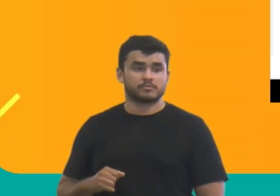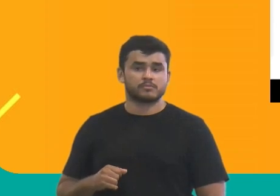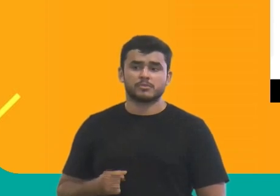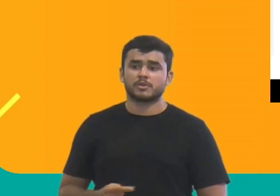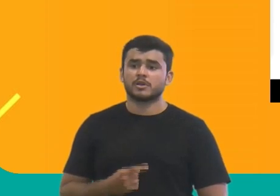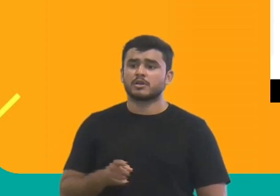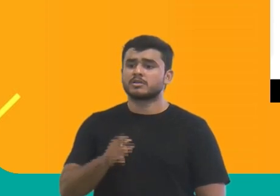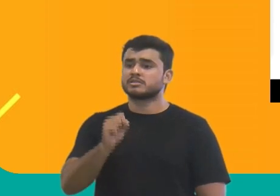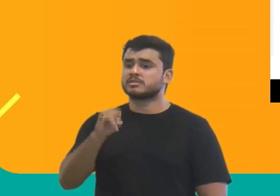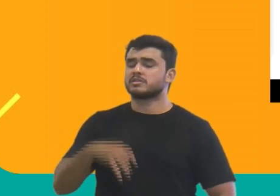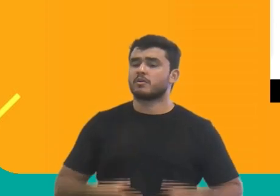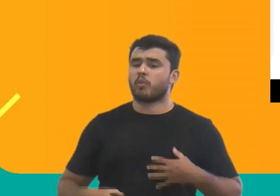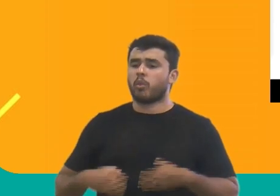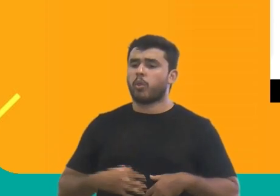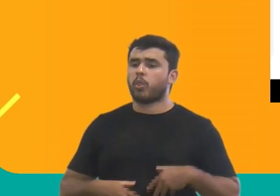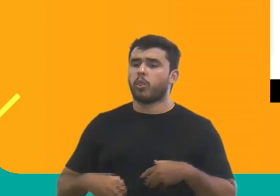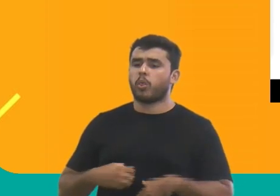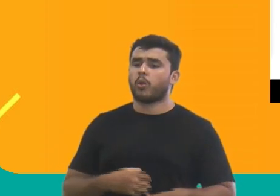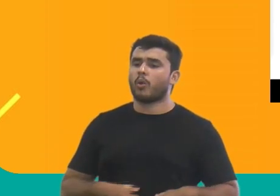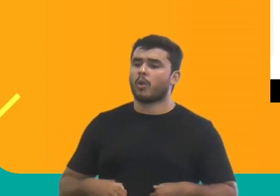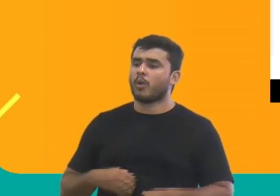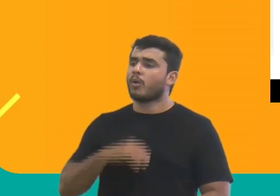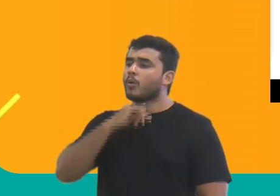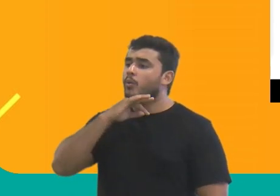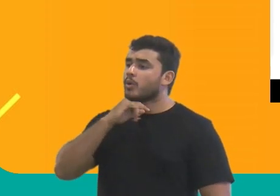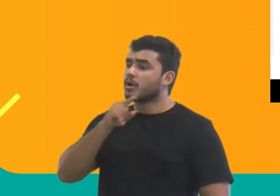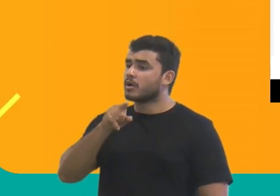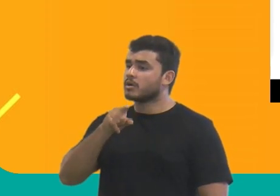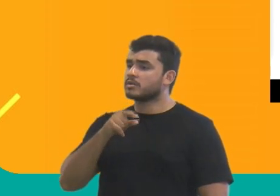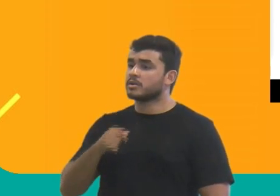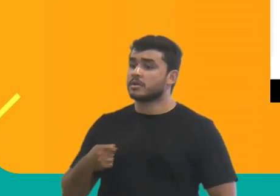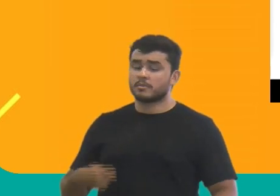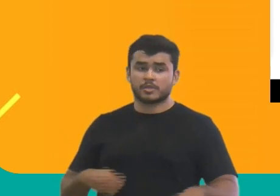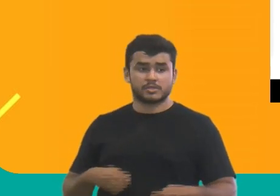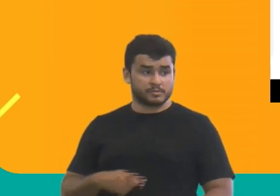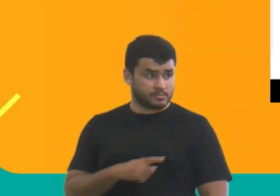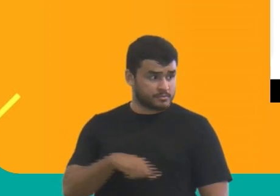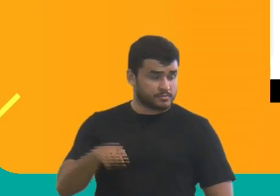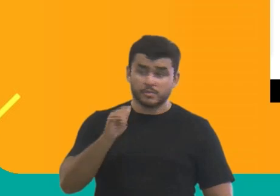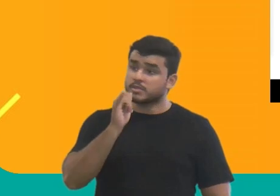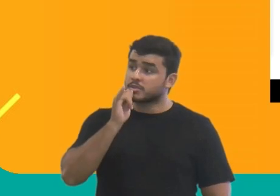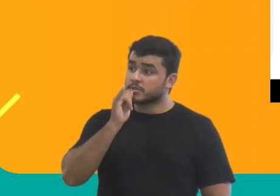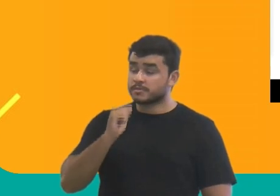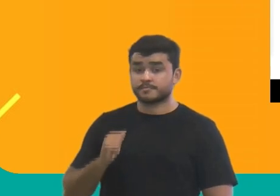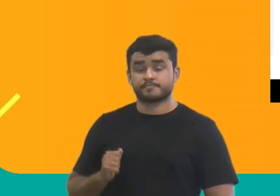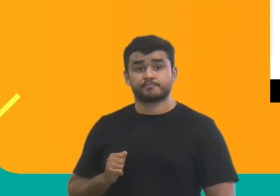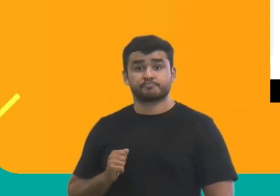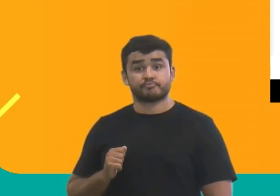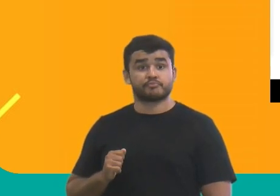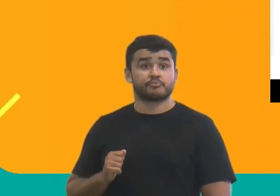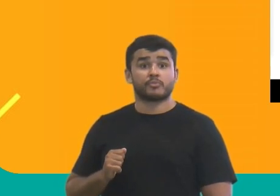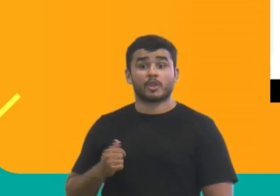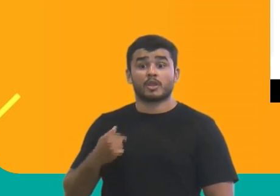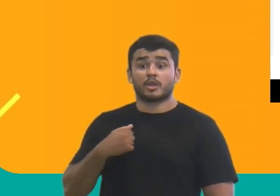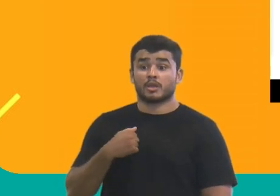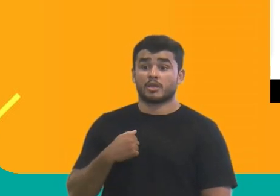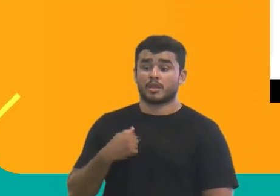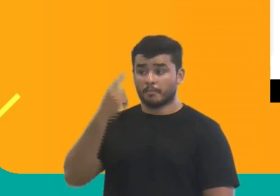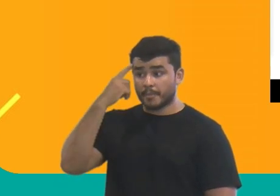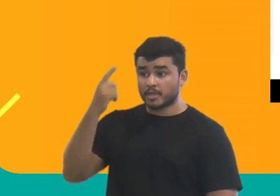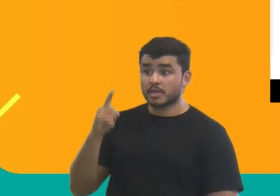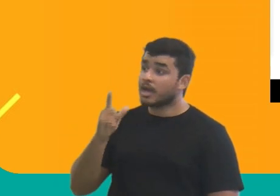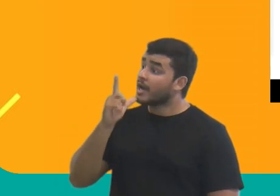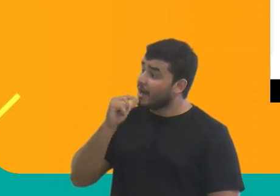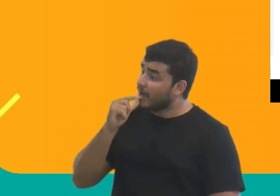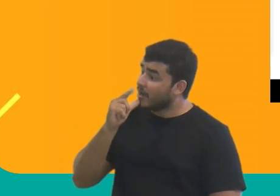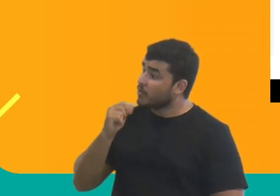quando eu estou com dor de barriga? Porque eu tenho que segurar a célula. É como se fosse assim, ó, a Carol é a água, ela quer descer e fugir. Eu não posso